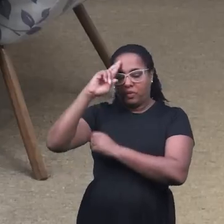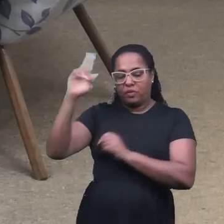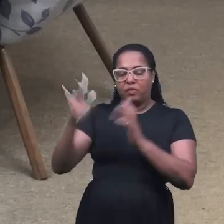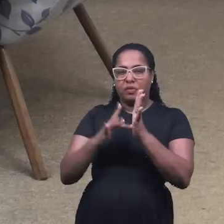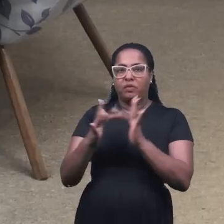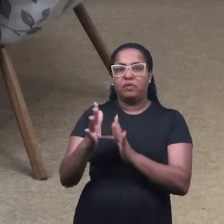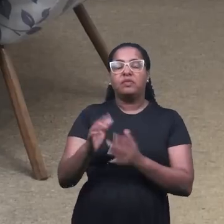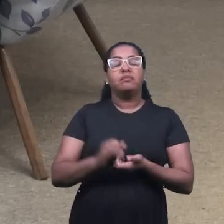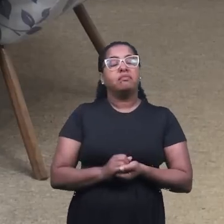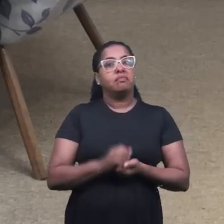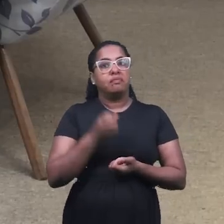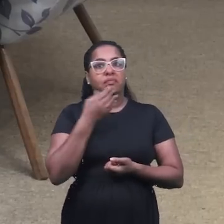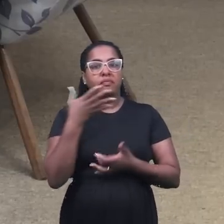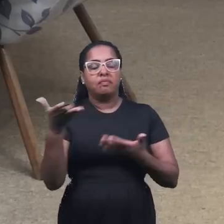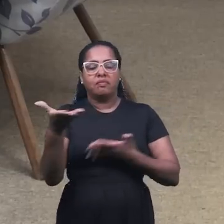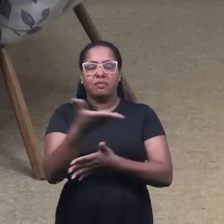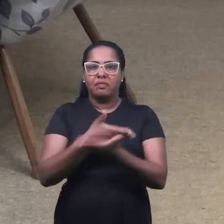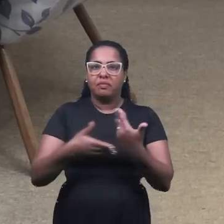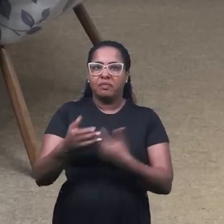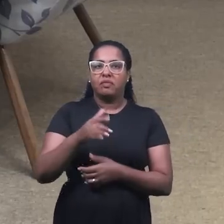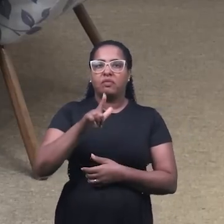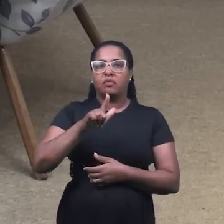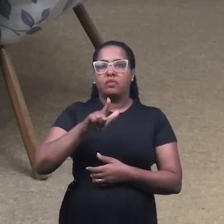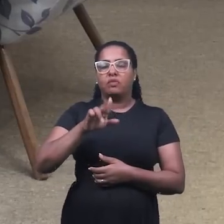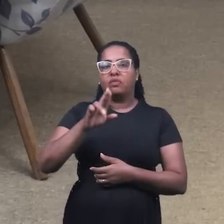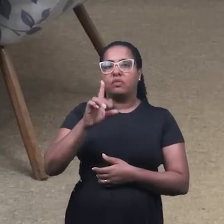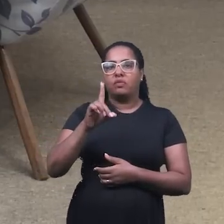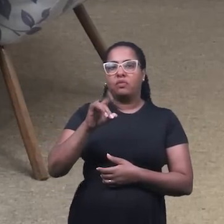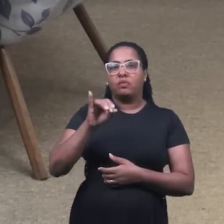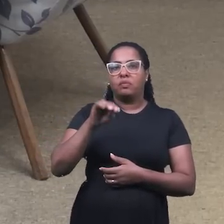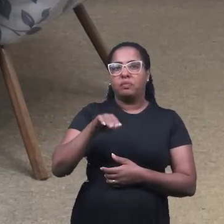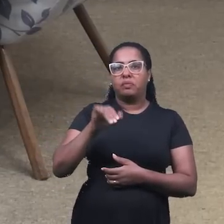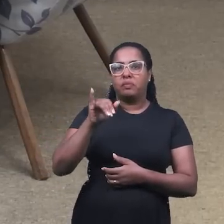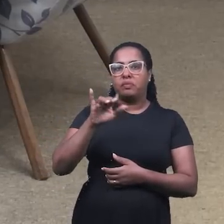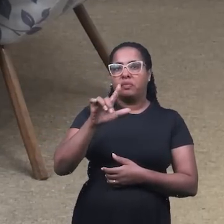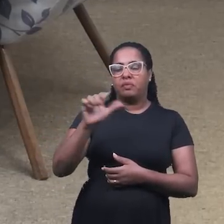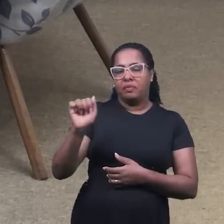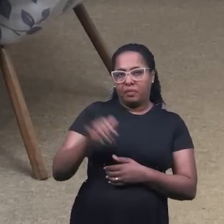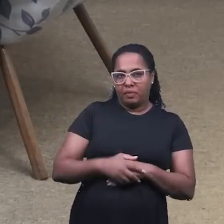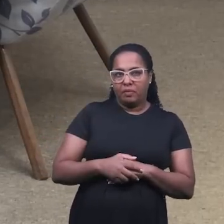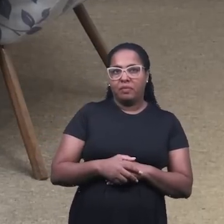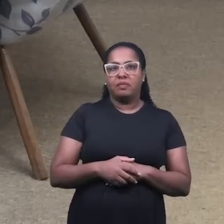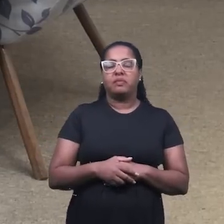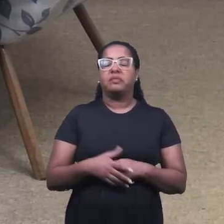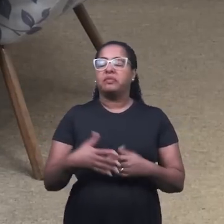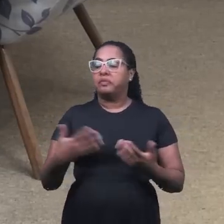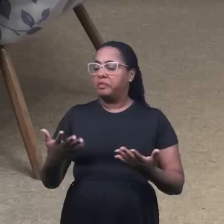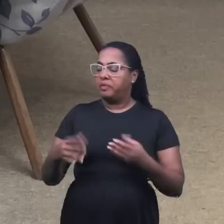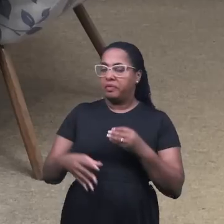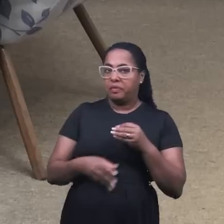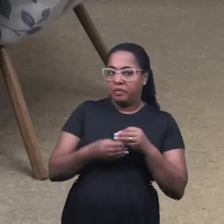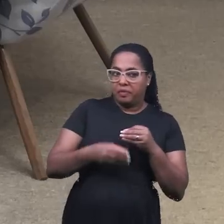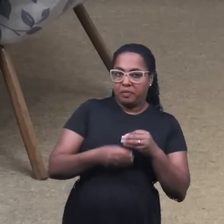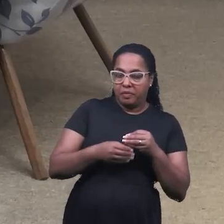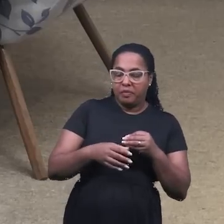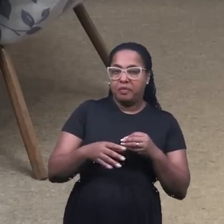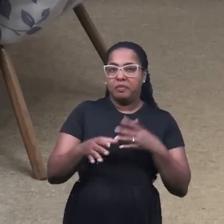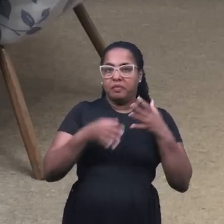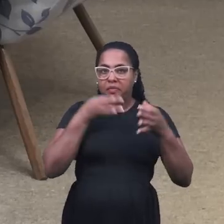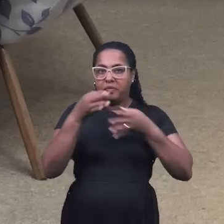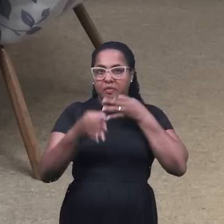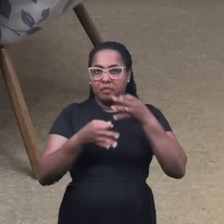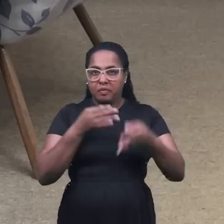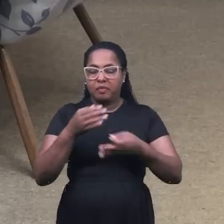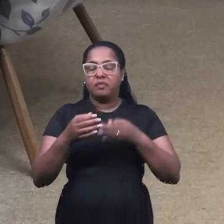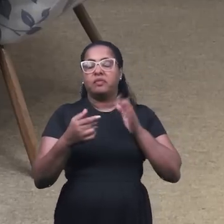uma boa participação, a jovem Ludmilla, com a sua resposta. Vamos ver então se o Márcio tem alguma coisa a acrescentar ou comentário